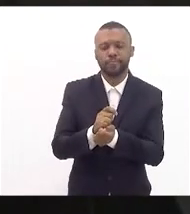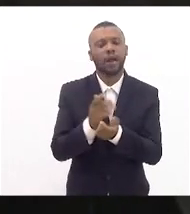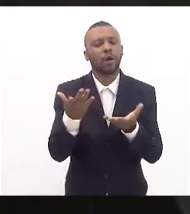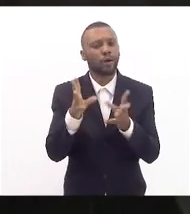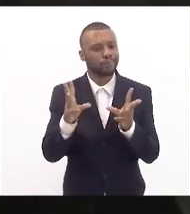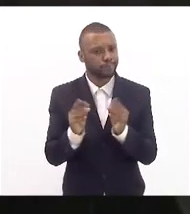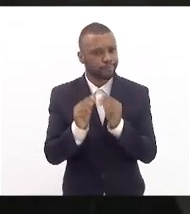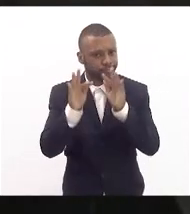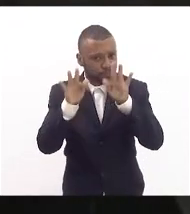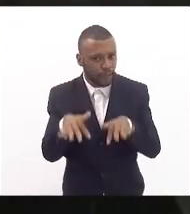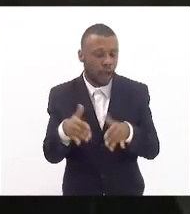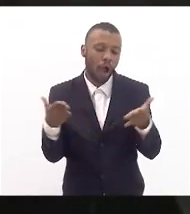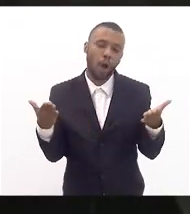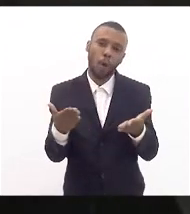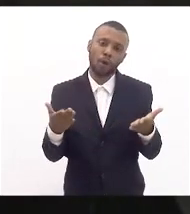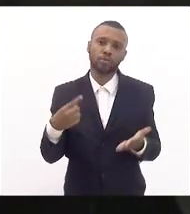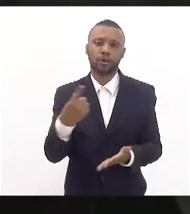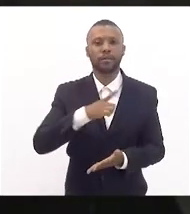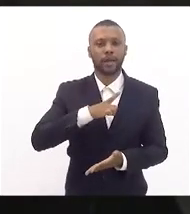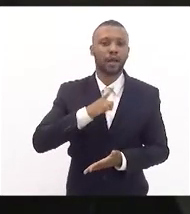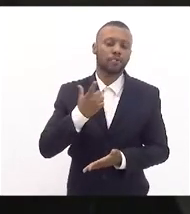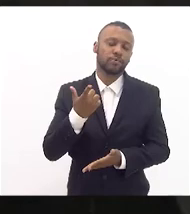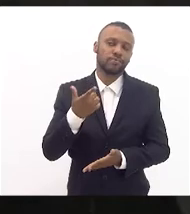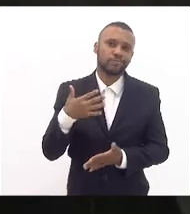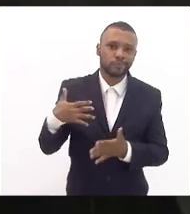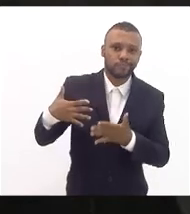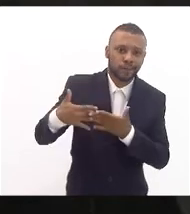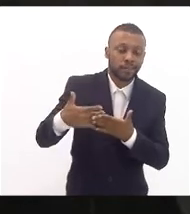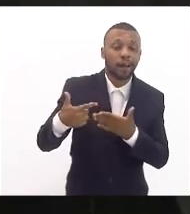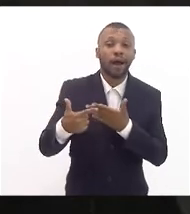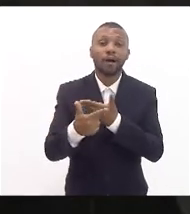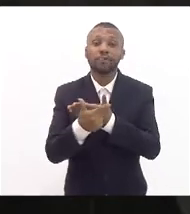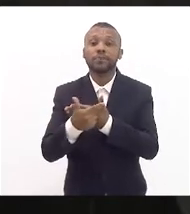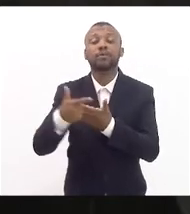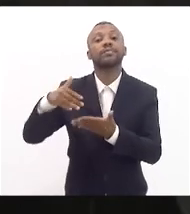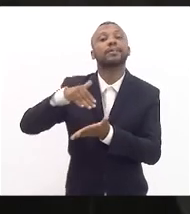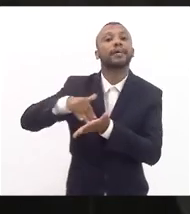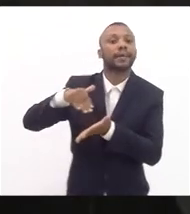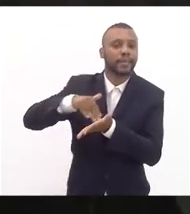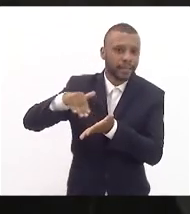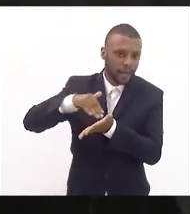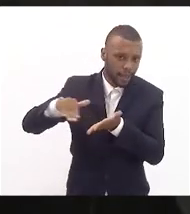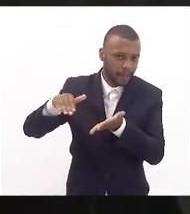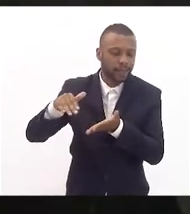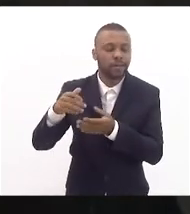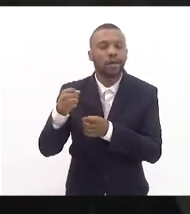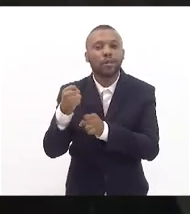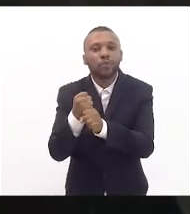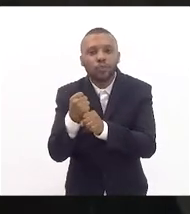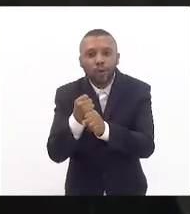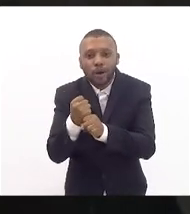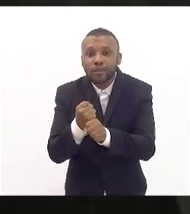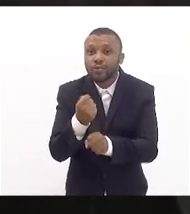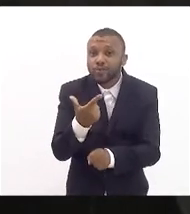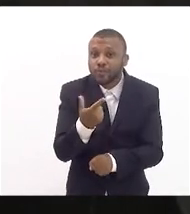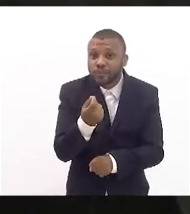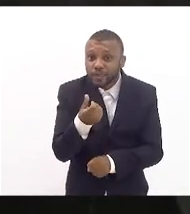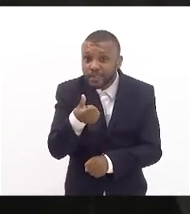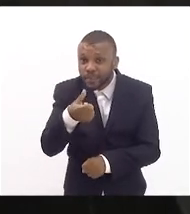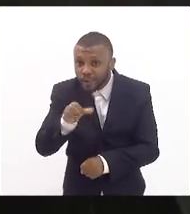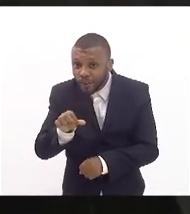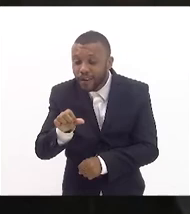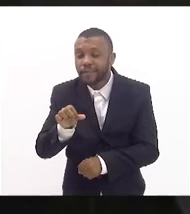nós temos, não é, quando eu ainda estava na função de secretária, no ano de 2019,